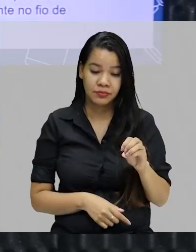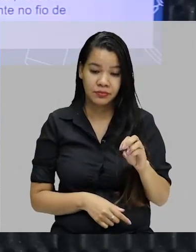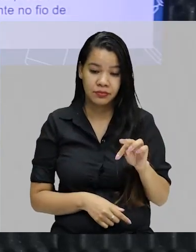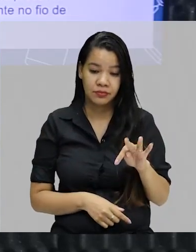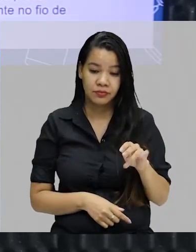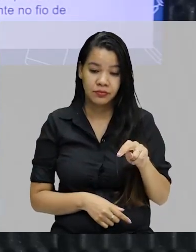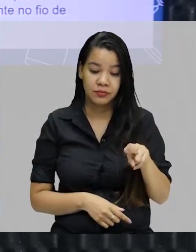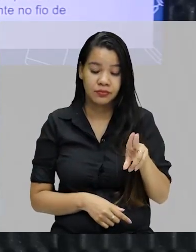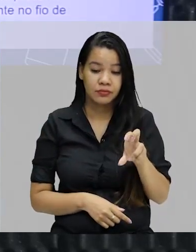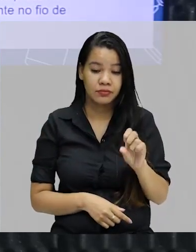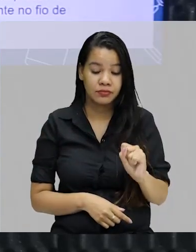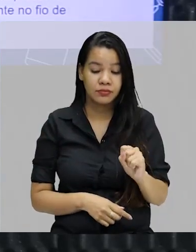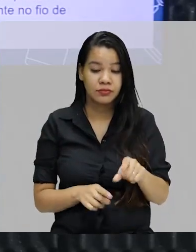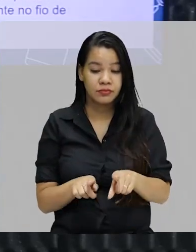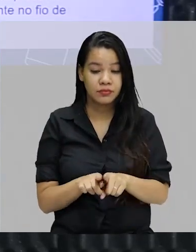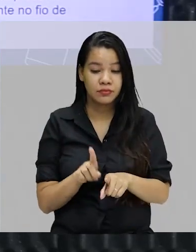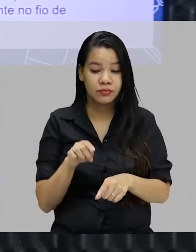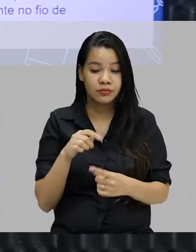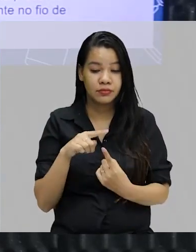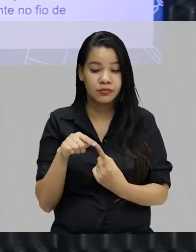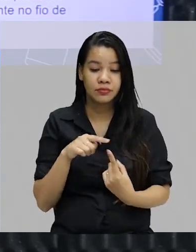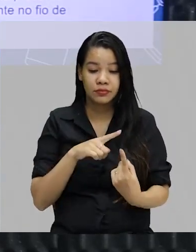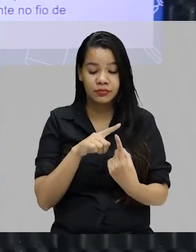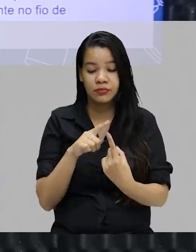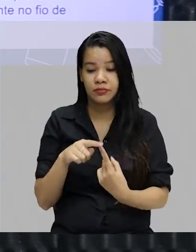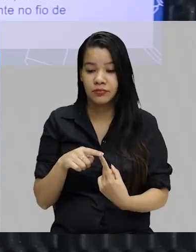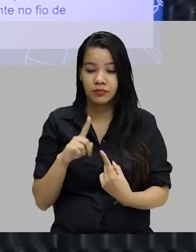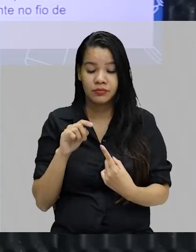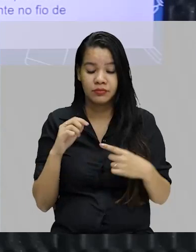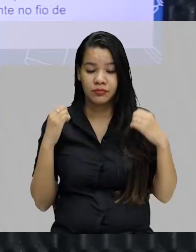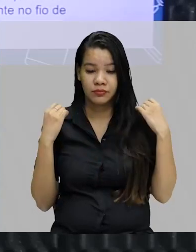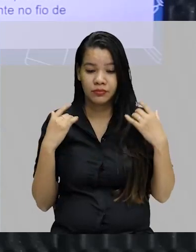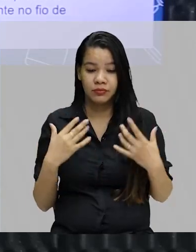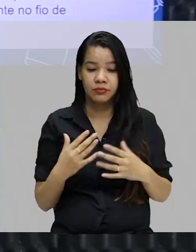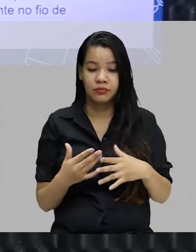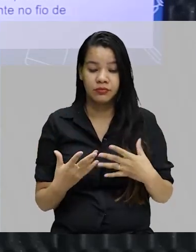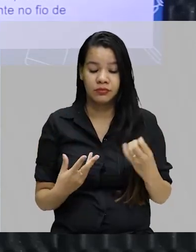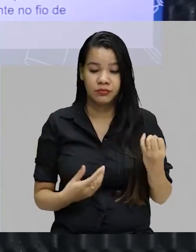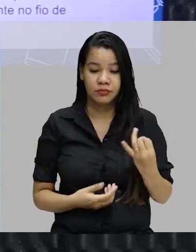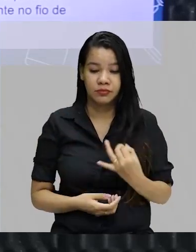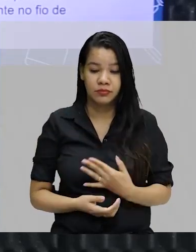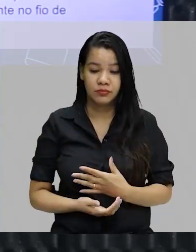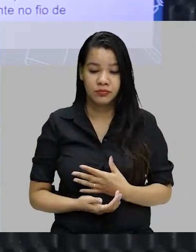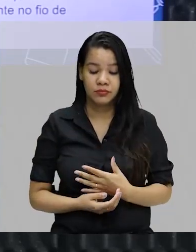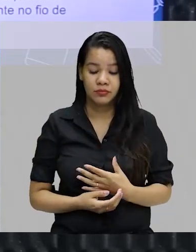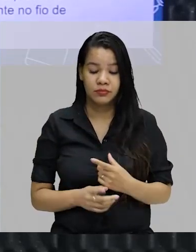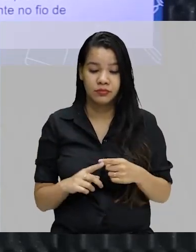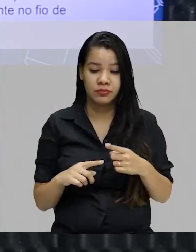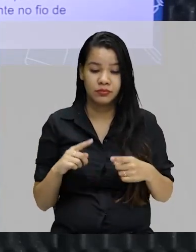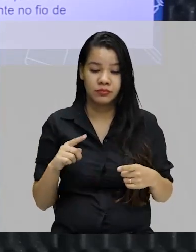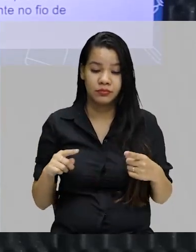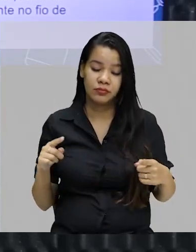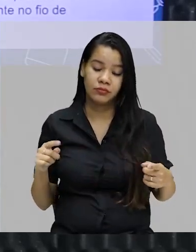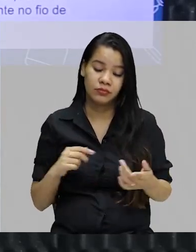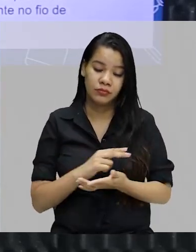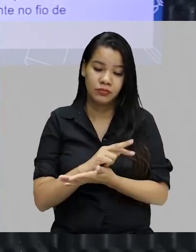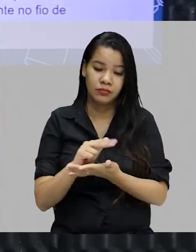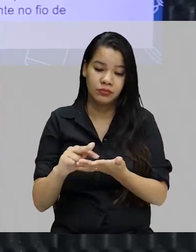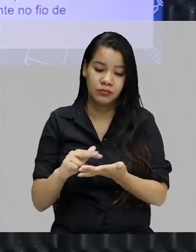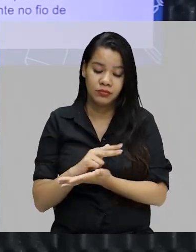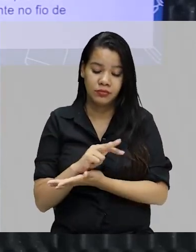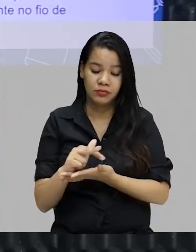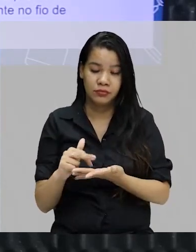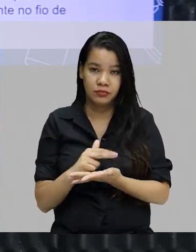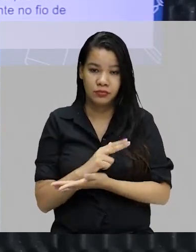proteínas também é um tipo de polímero natural. Então, a quantidade, a variedade de